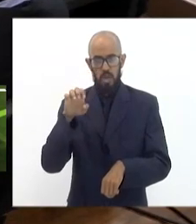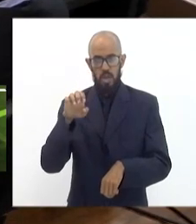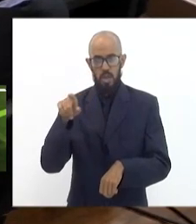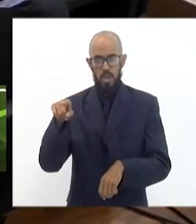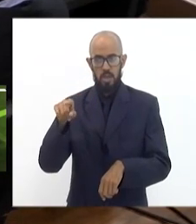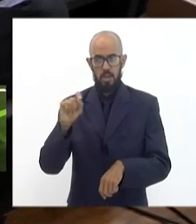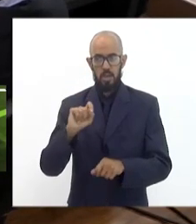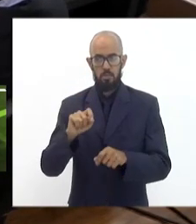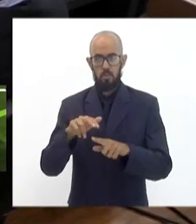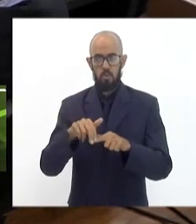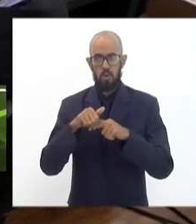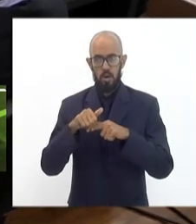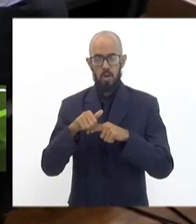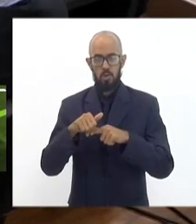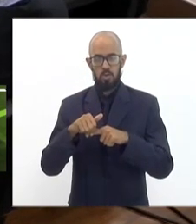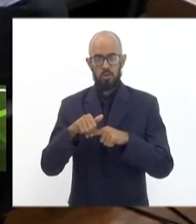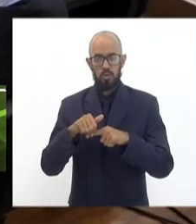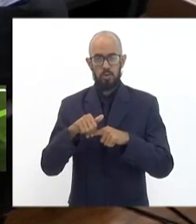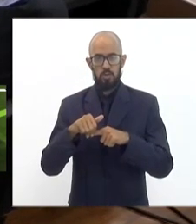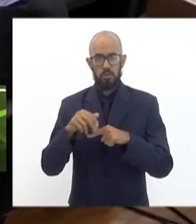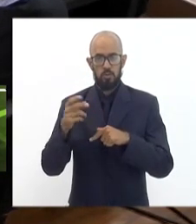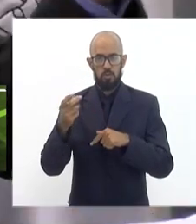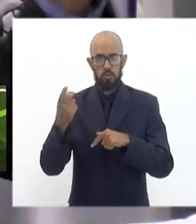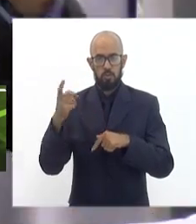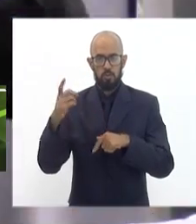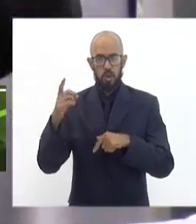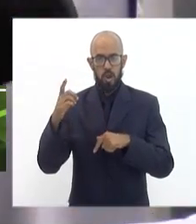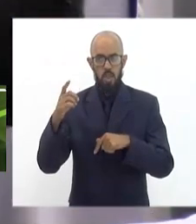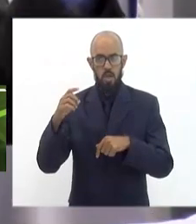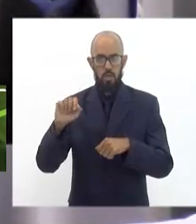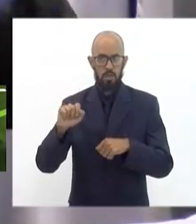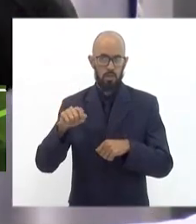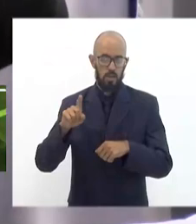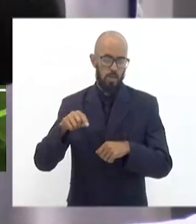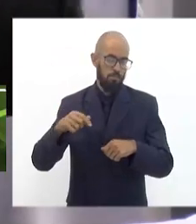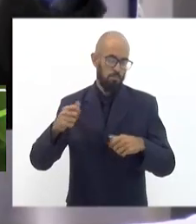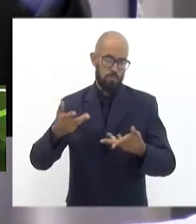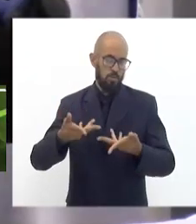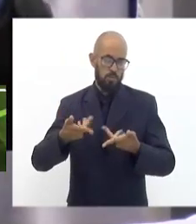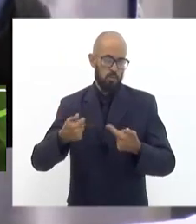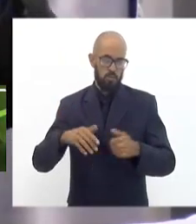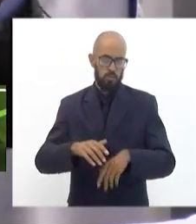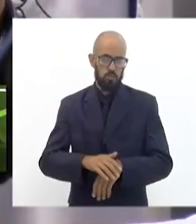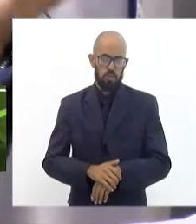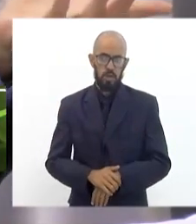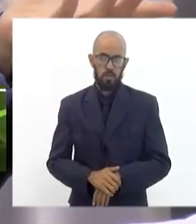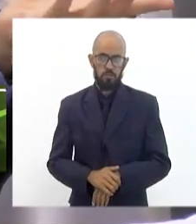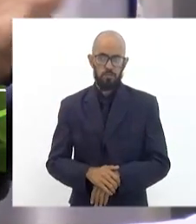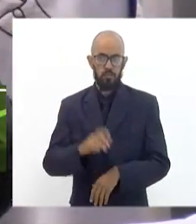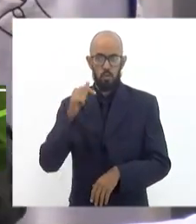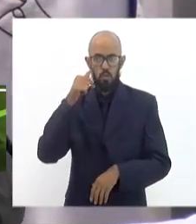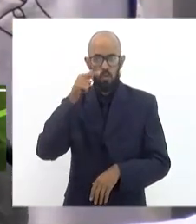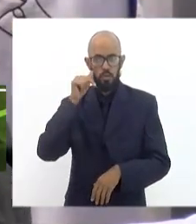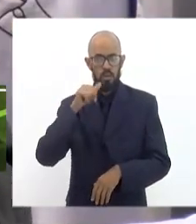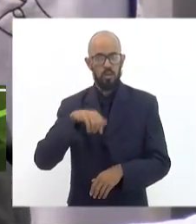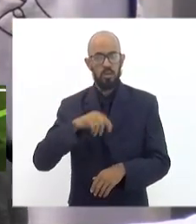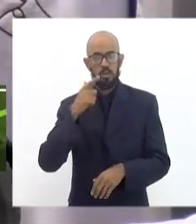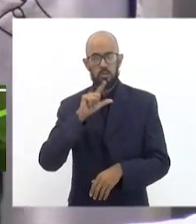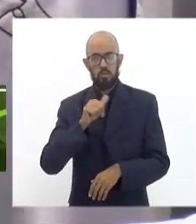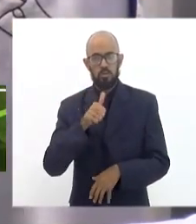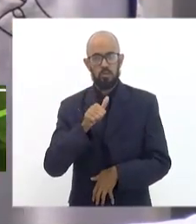royalty é por causa da do Barril do dólar É extraordinário bateu bateu ontem 120